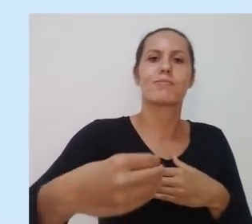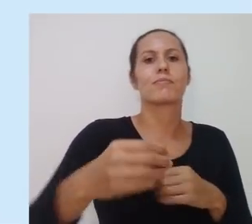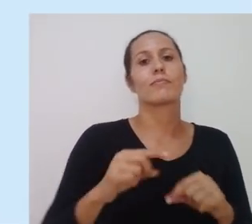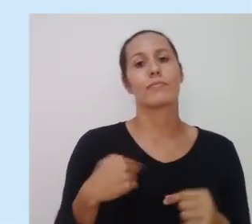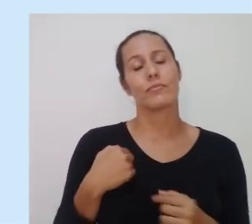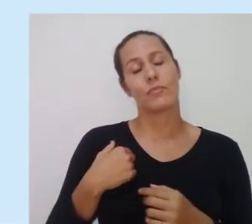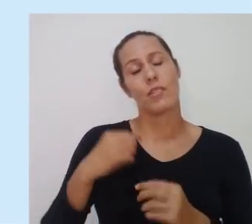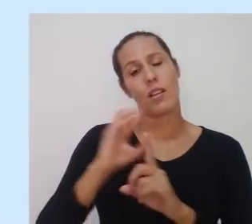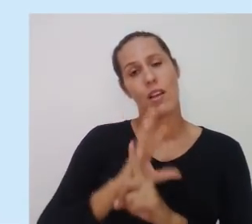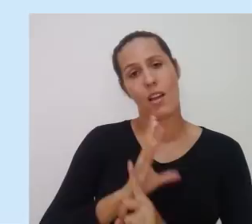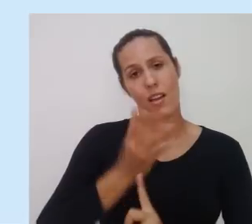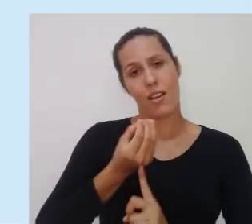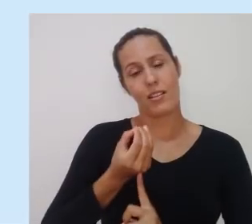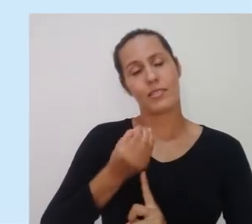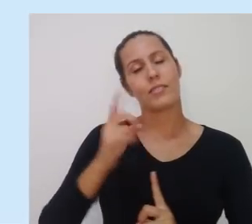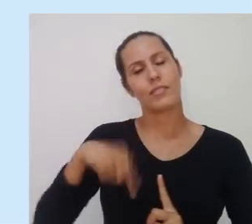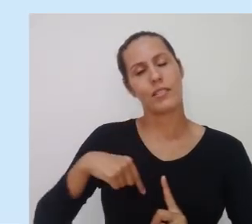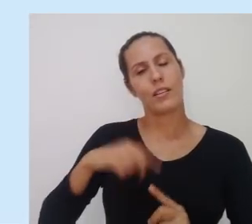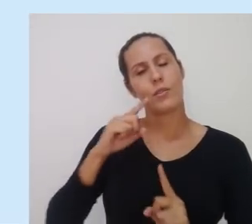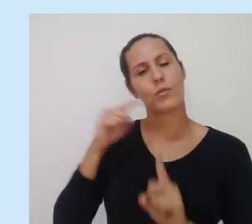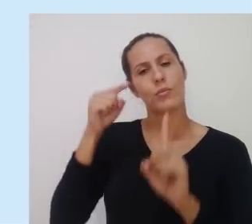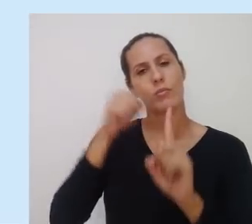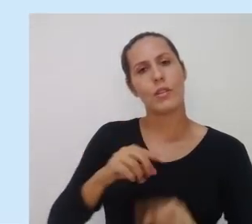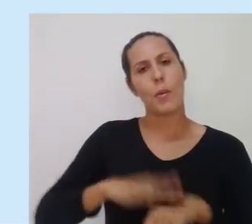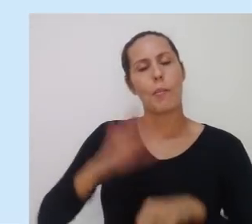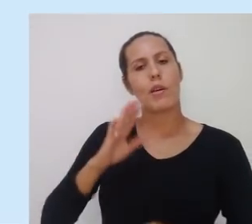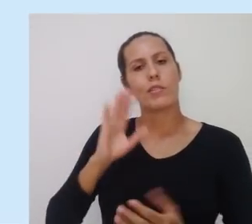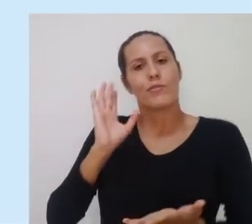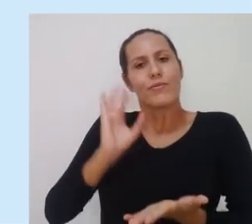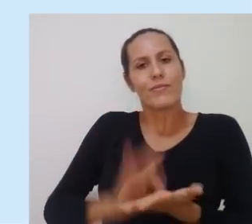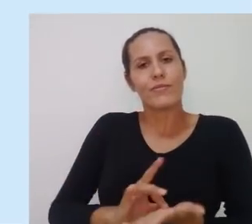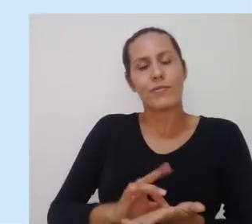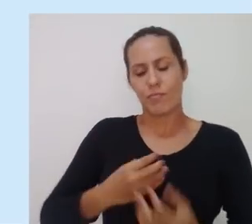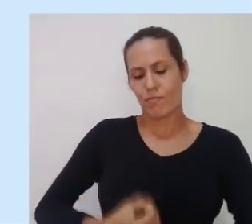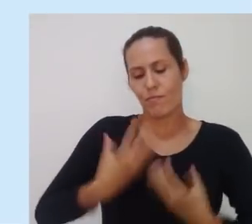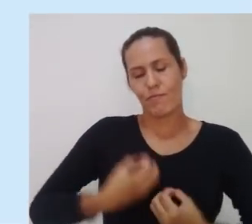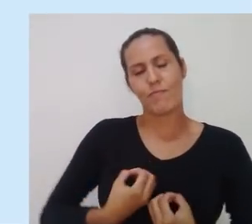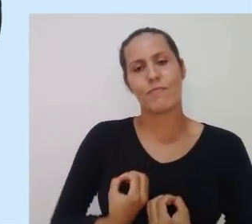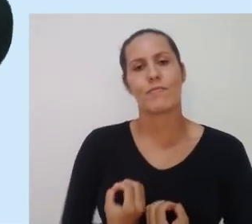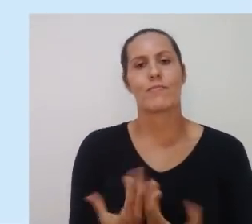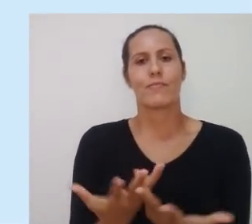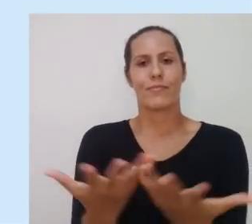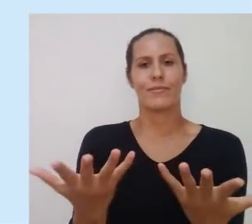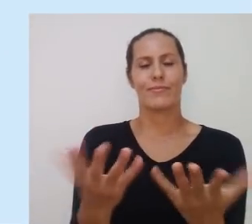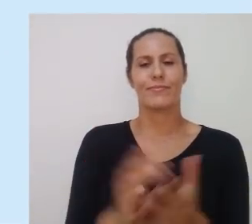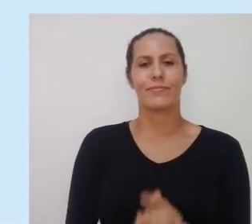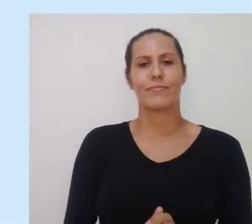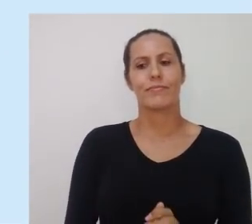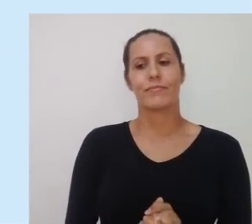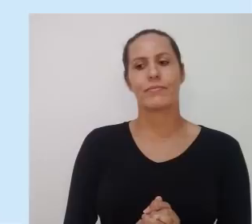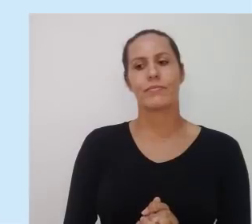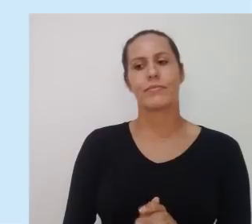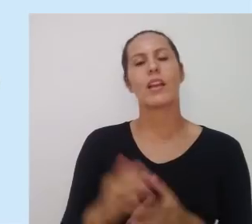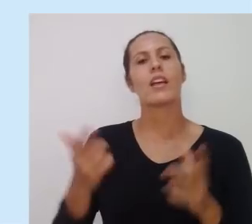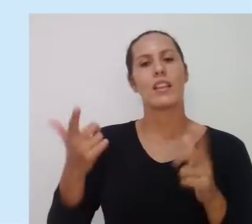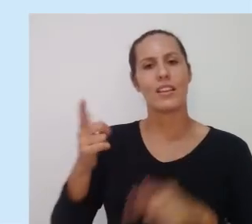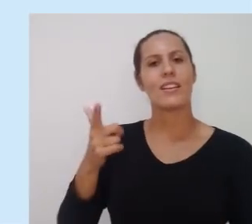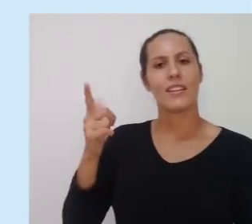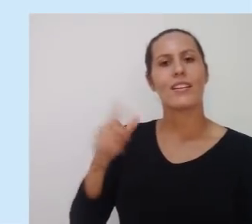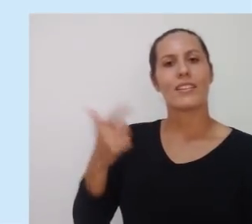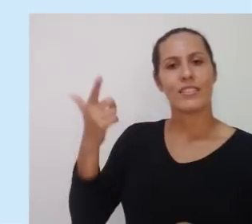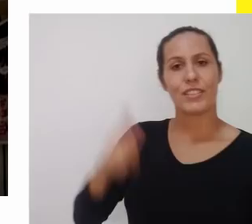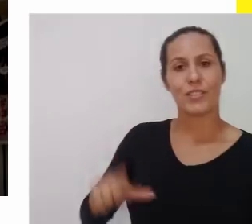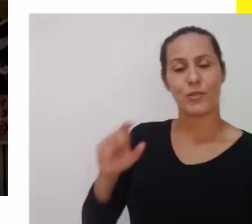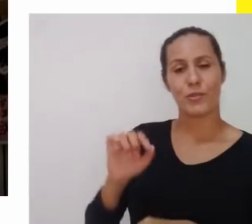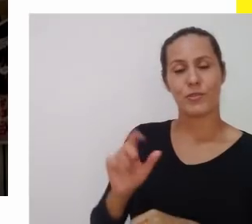A arte é uma das formas mais eficazes para a gente levar adiante aquilo que está dentro de nós. Minha gente,